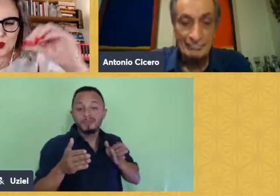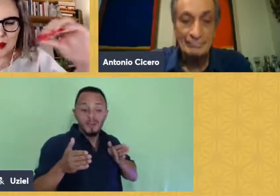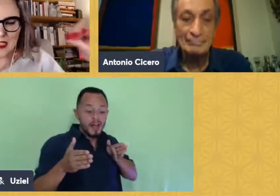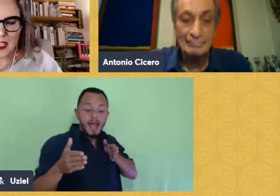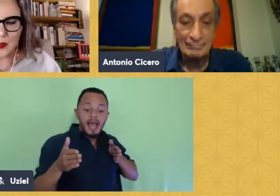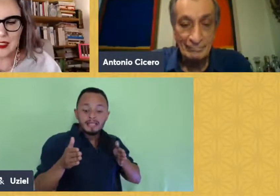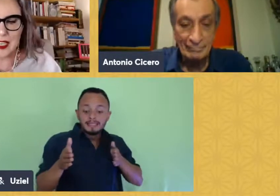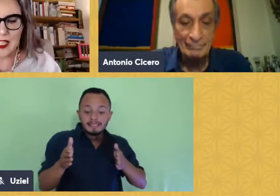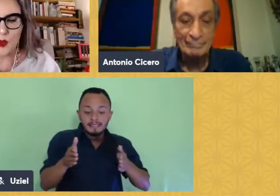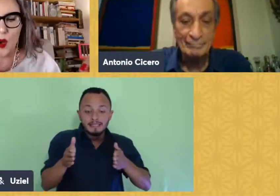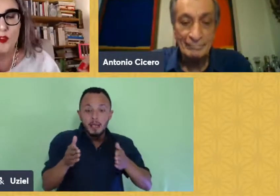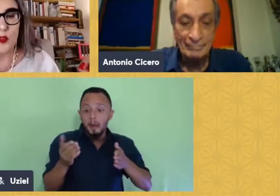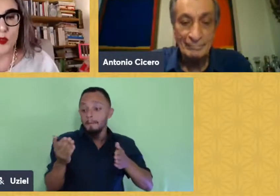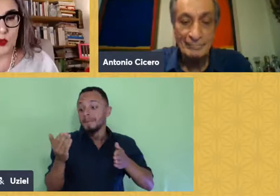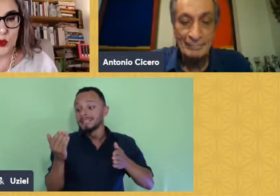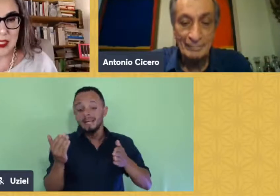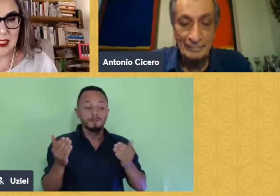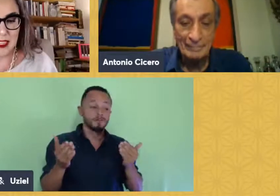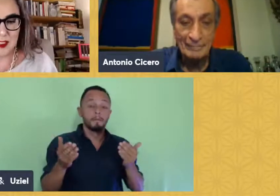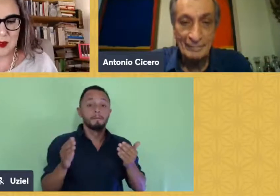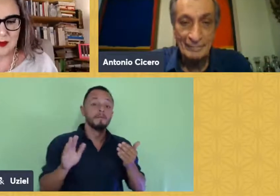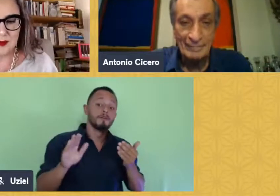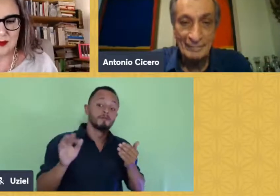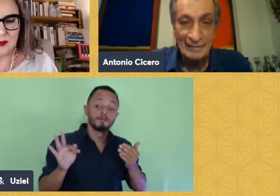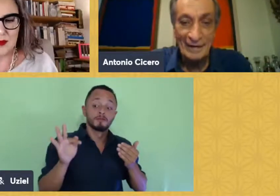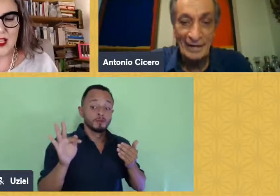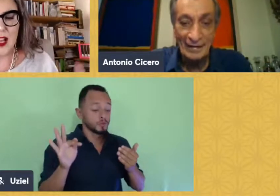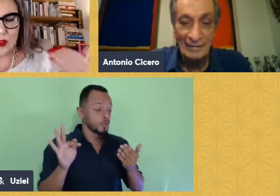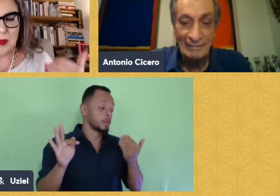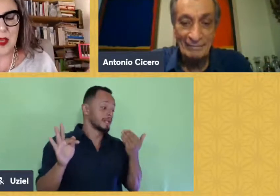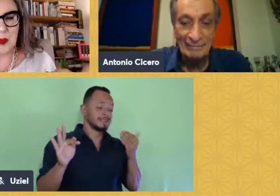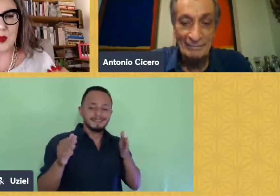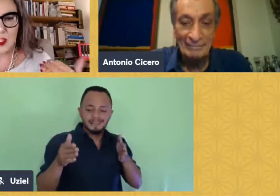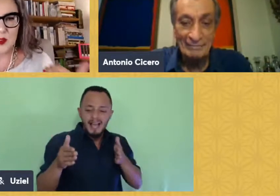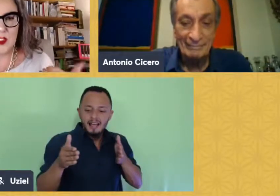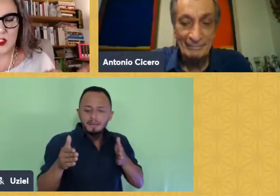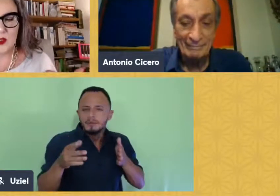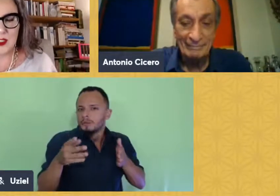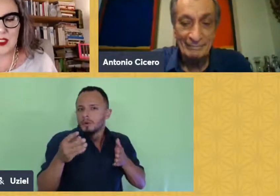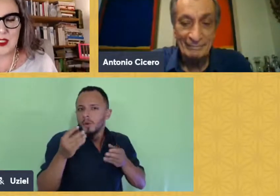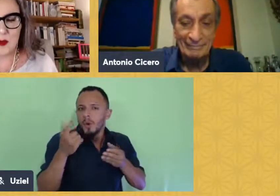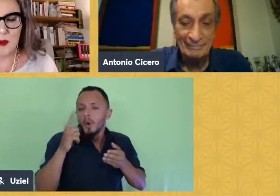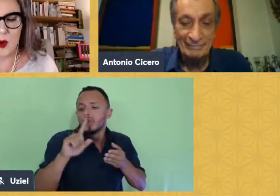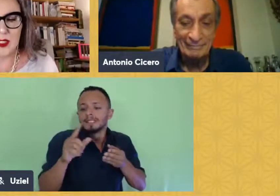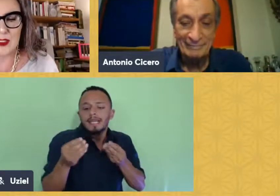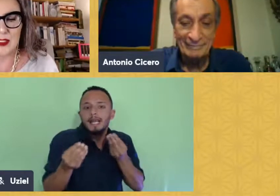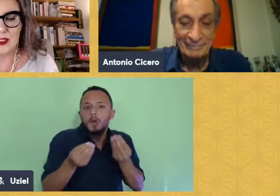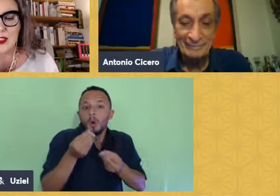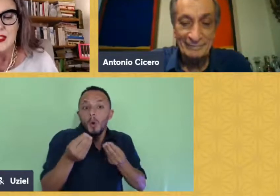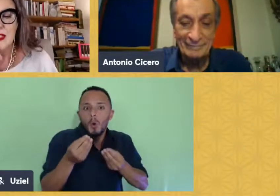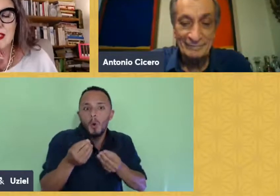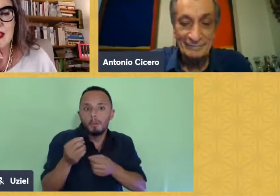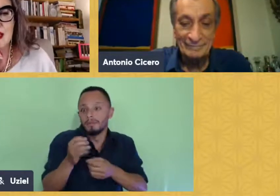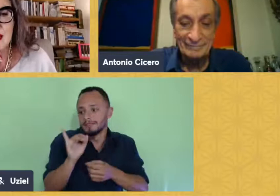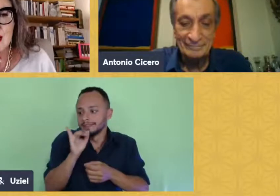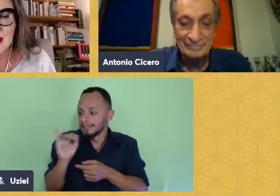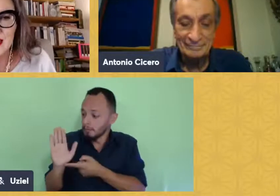de um passado eterno a um futuro eterno, ao se perpetuar nos sentidos e na memória, né?